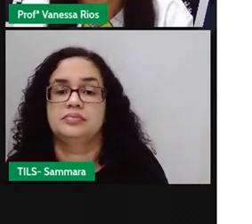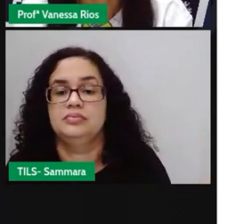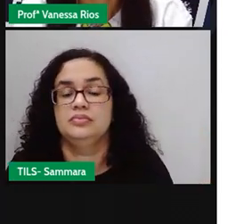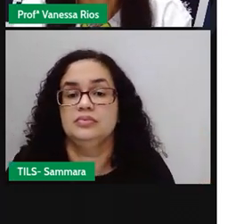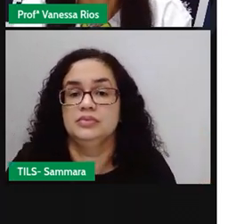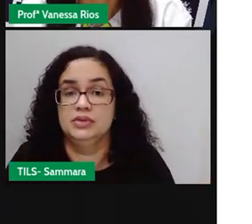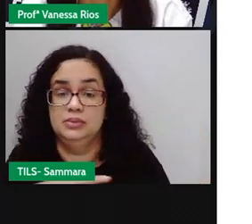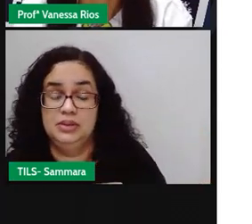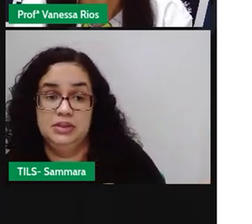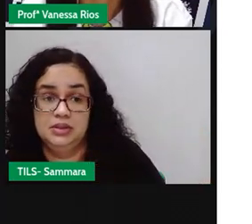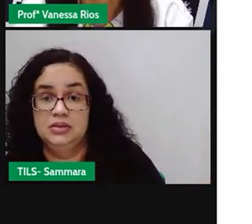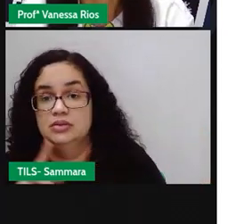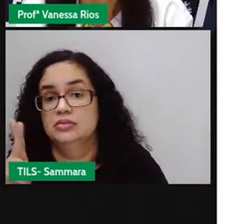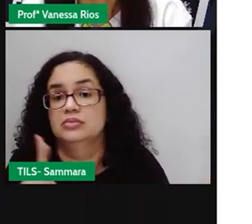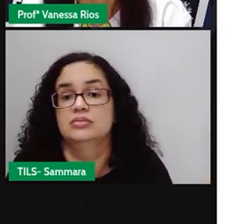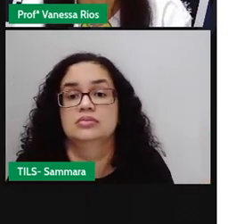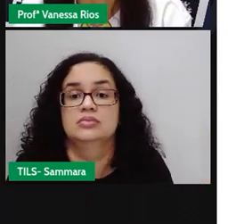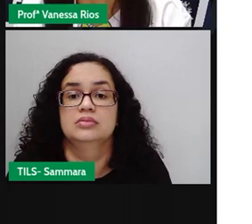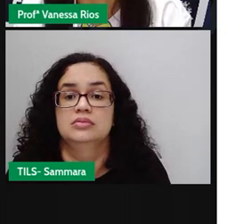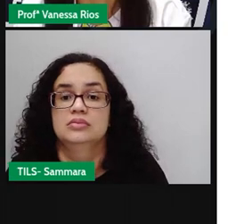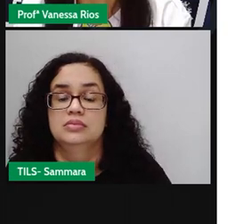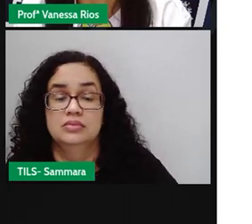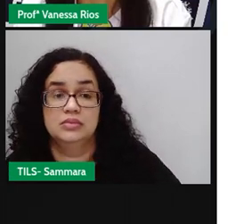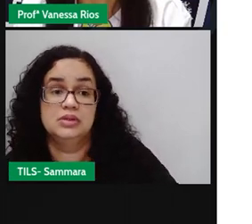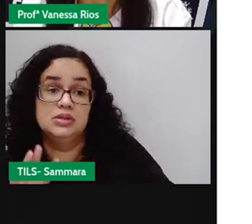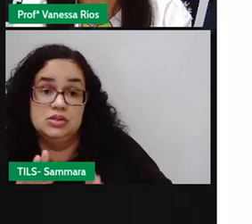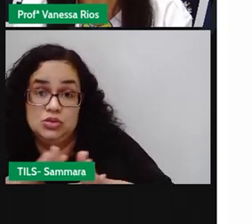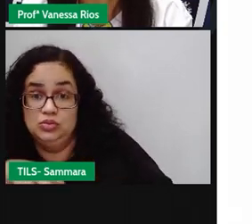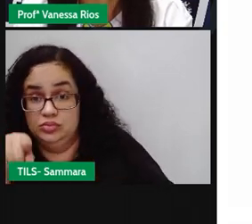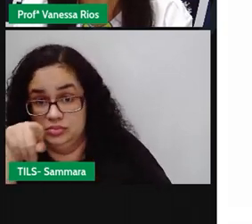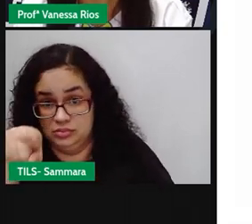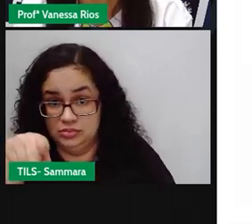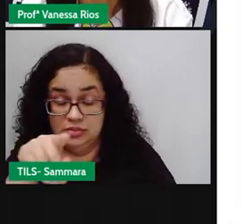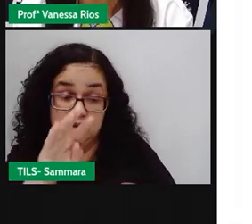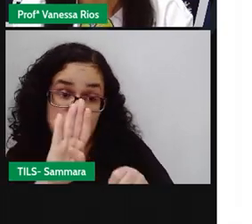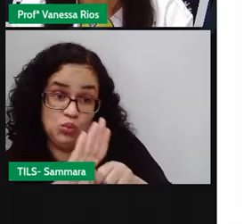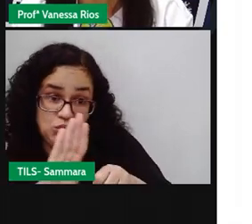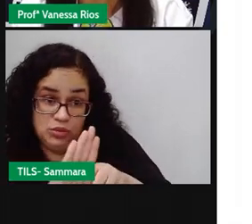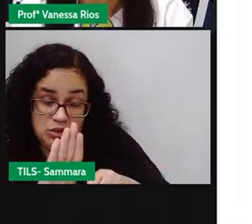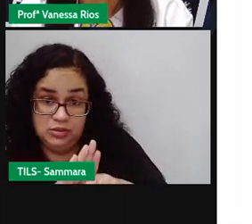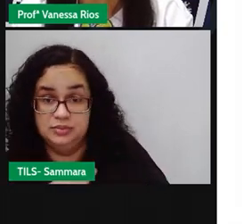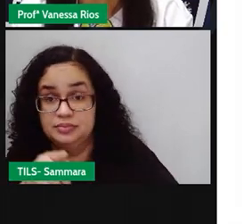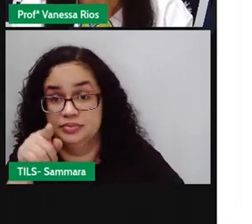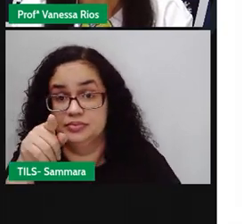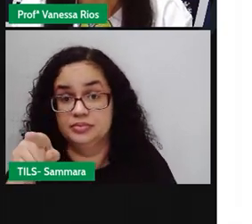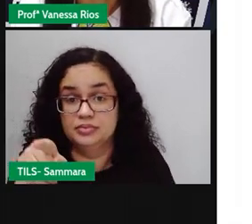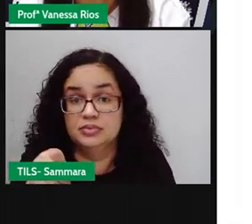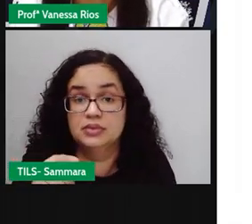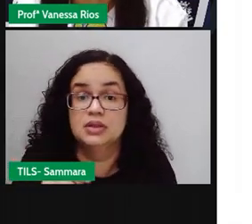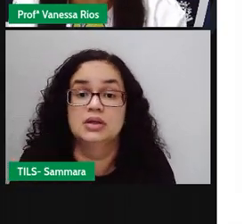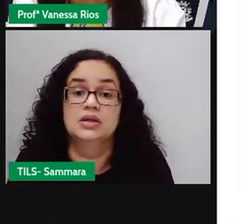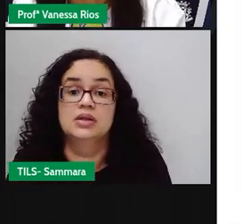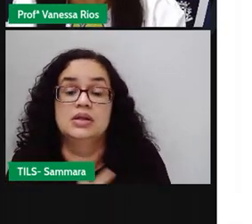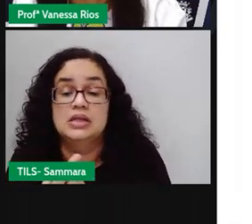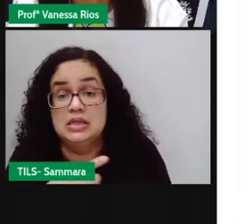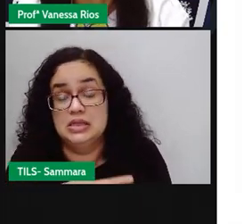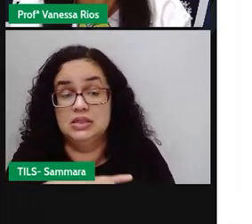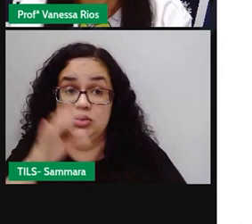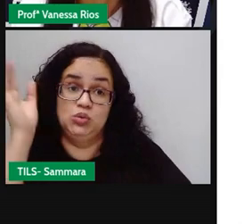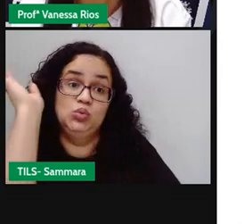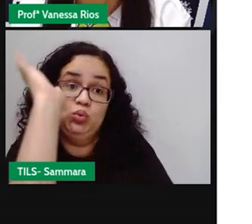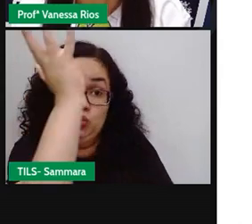Então, são compostos de matéria, são compostos de substâncias. E essas substâncias que aparecem aí